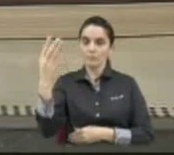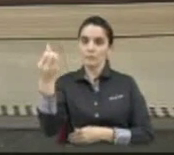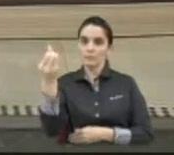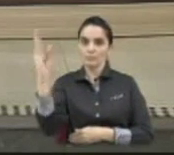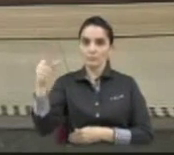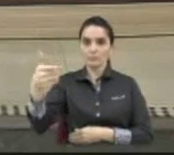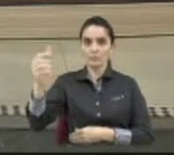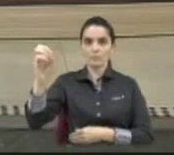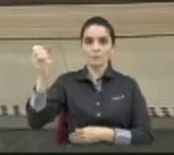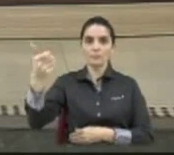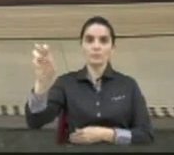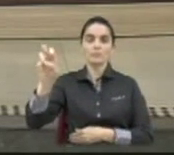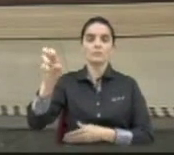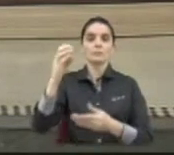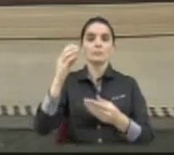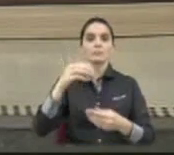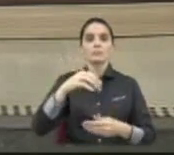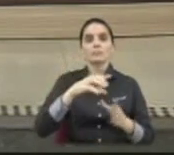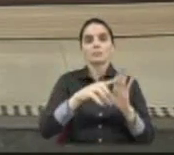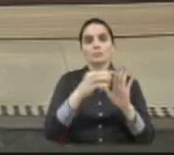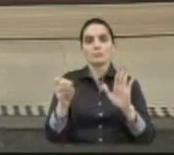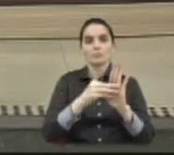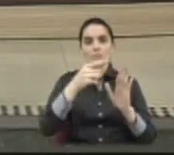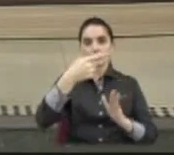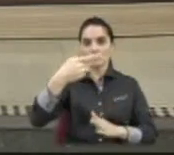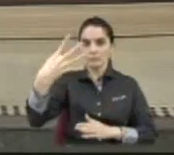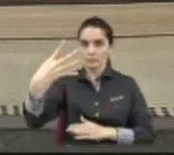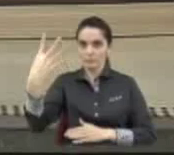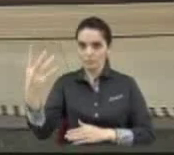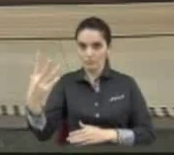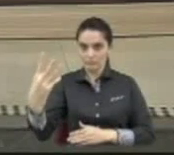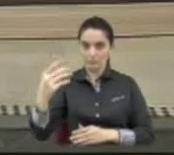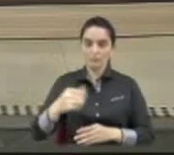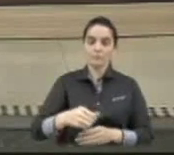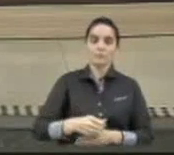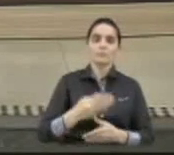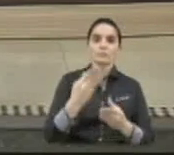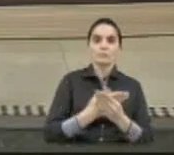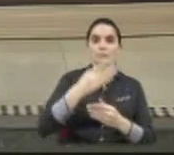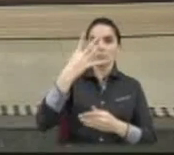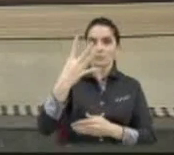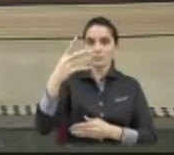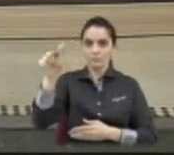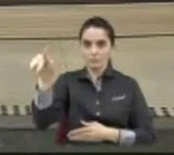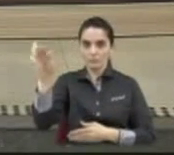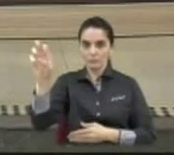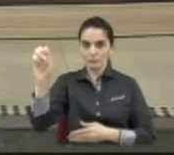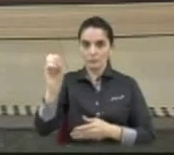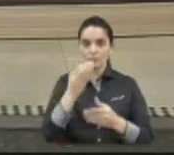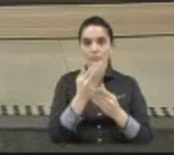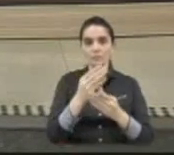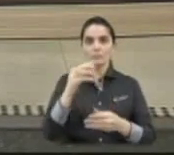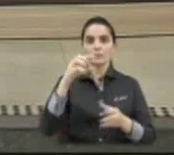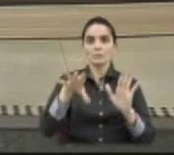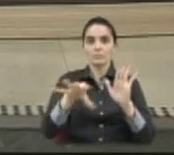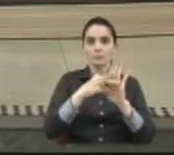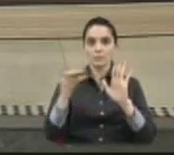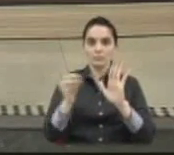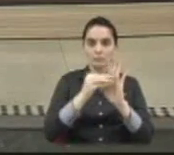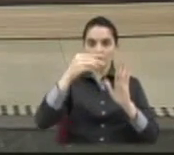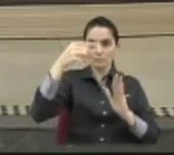4746/2015. Da emenda 243, protocolo 4750, e da emenda